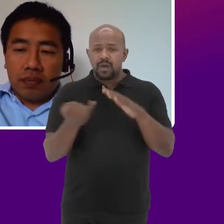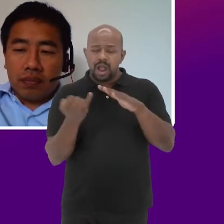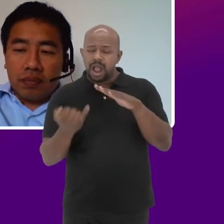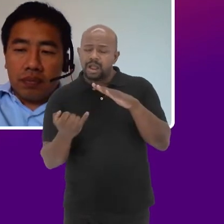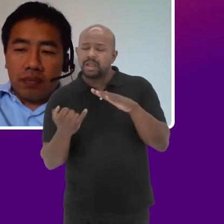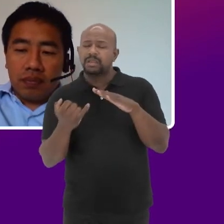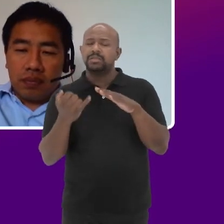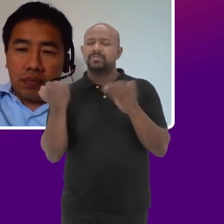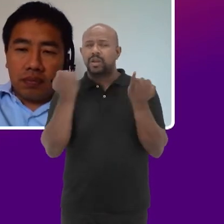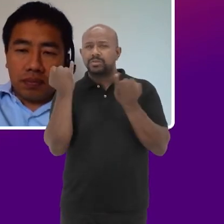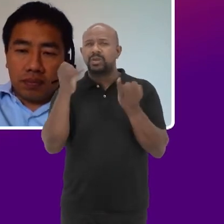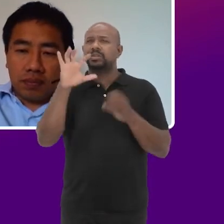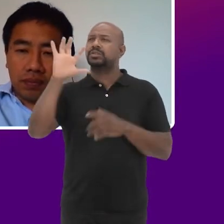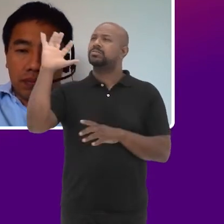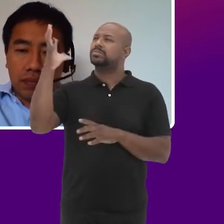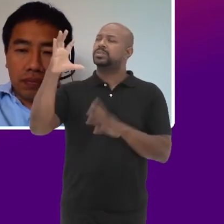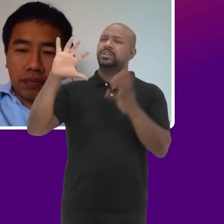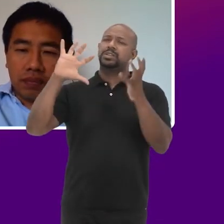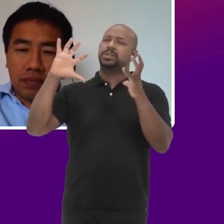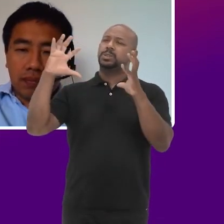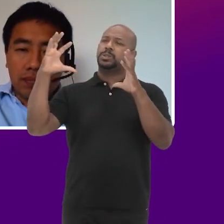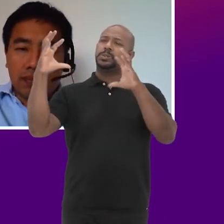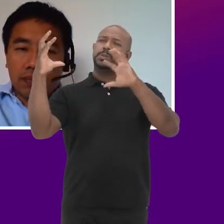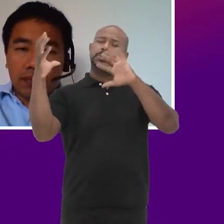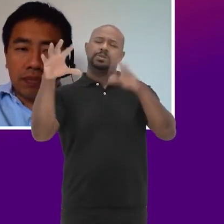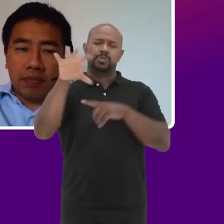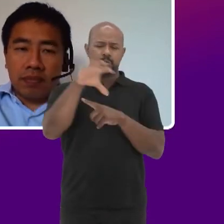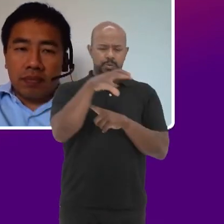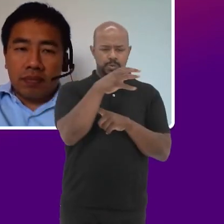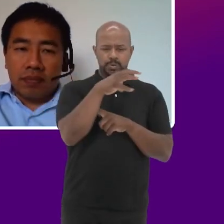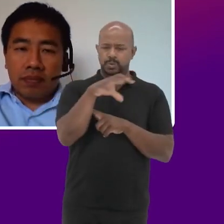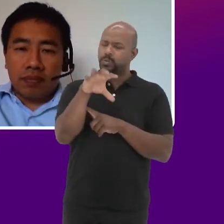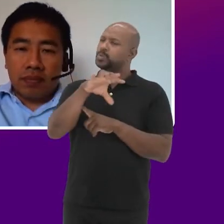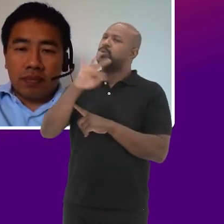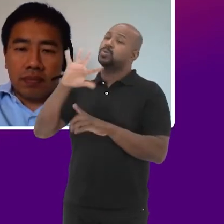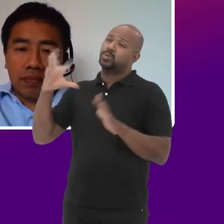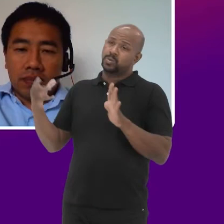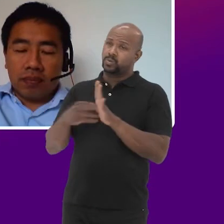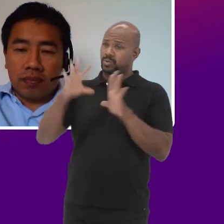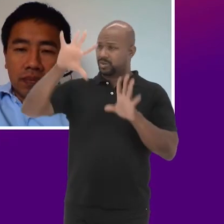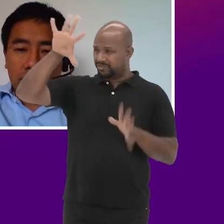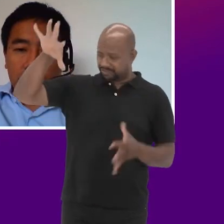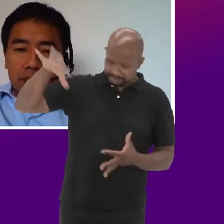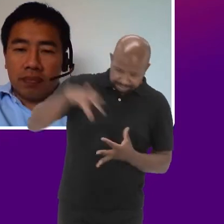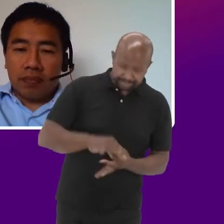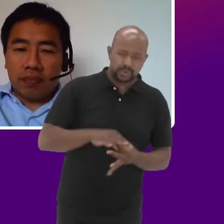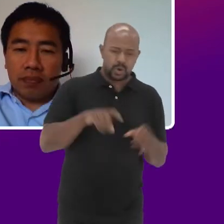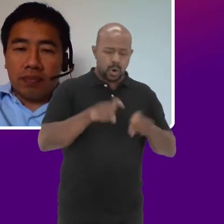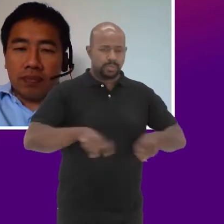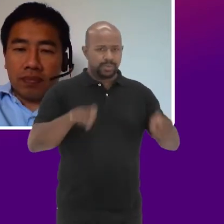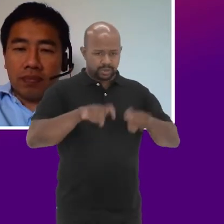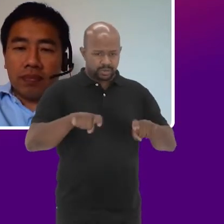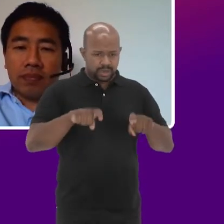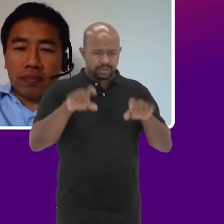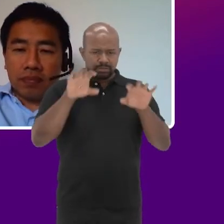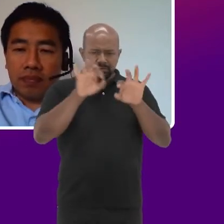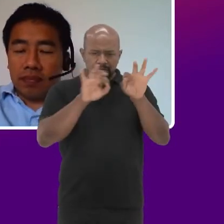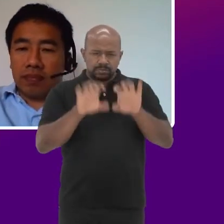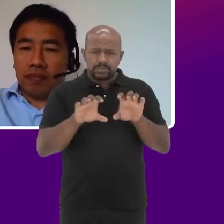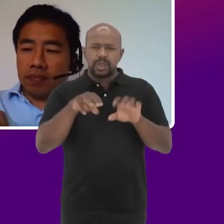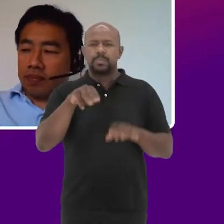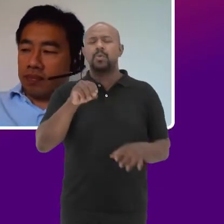estações meteorológicas, satélite, radar, que são todas agregadas no supercomputador, que formatam